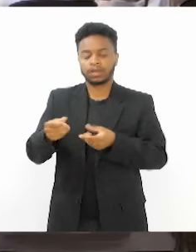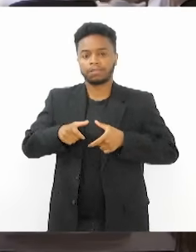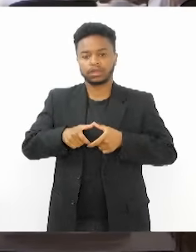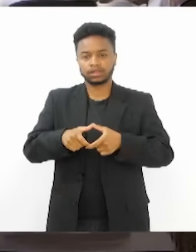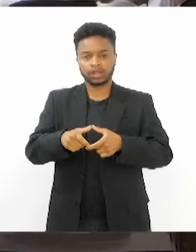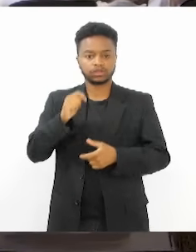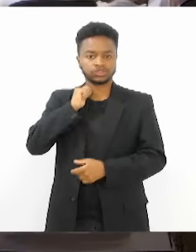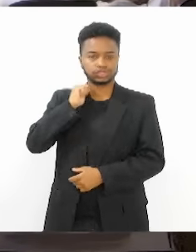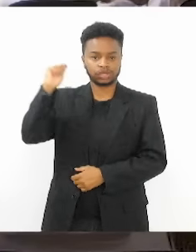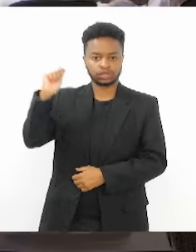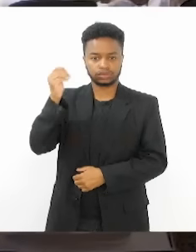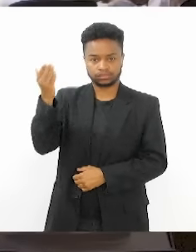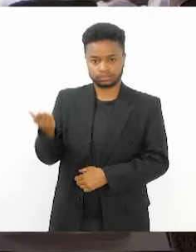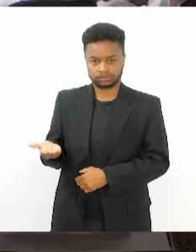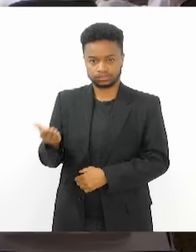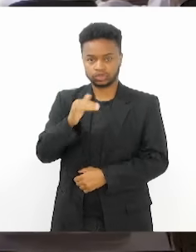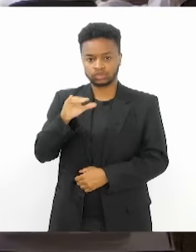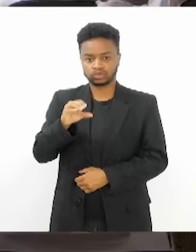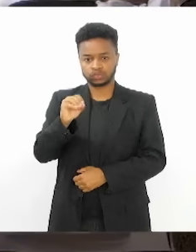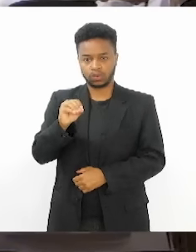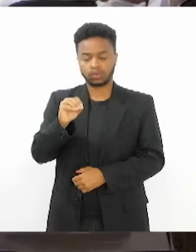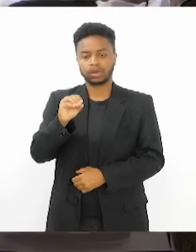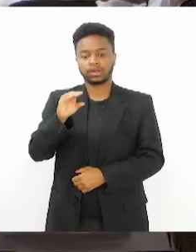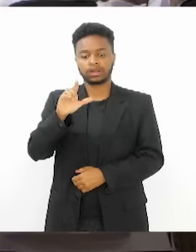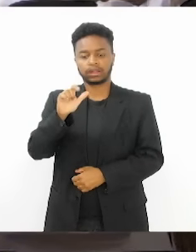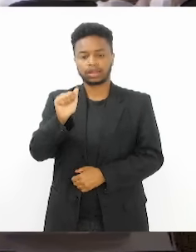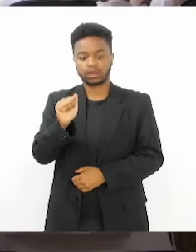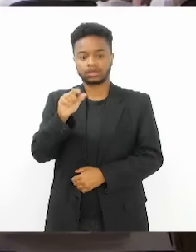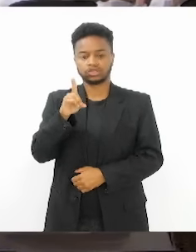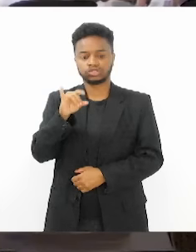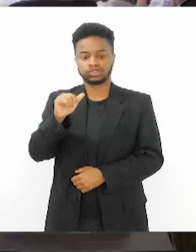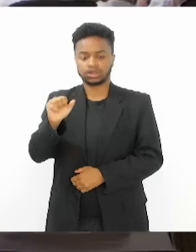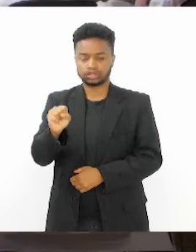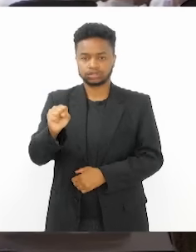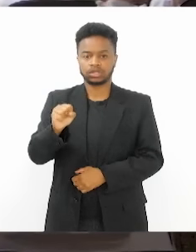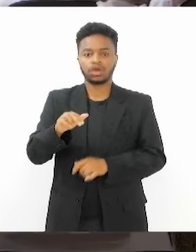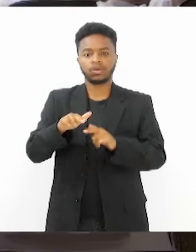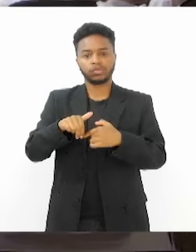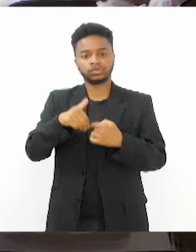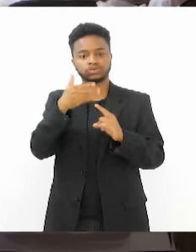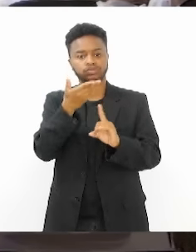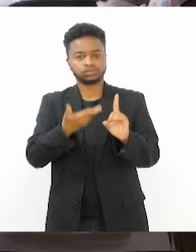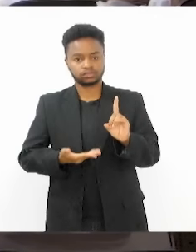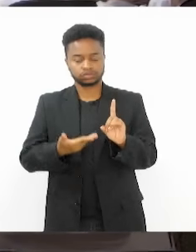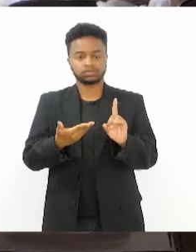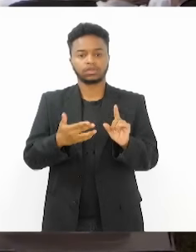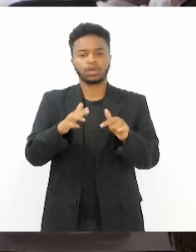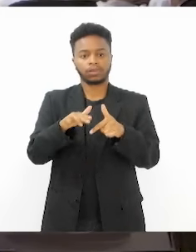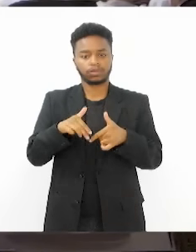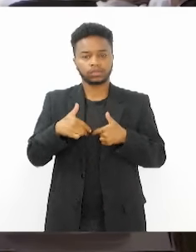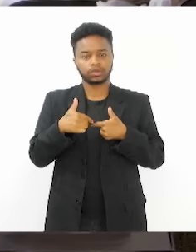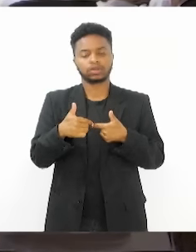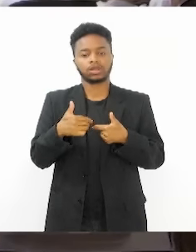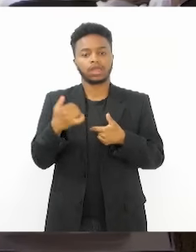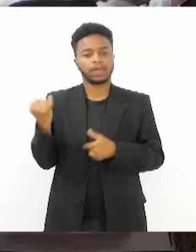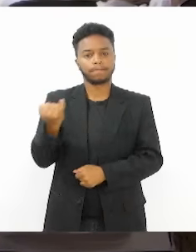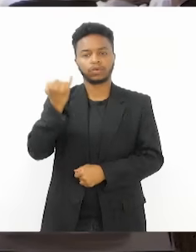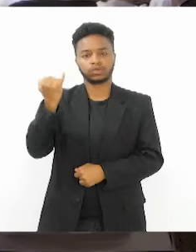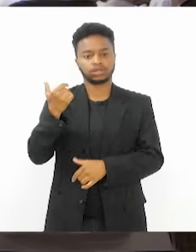ao Monsenhor João Clá Dias, em reconhecimento aos relevantes